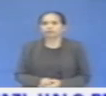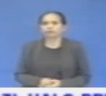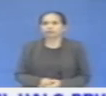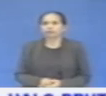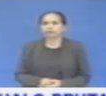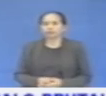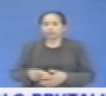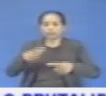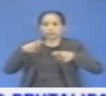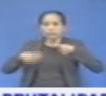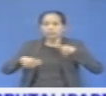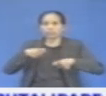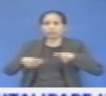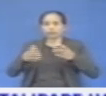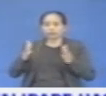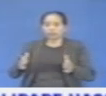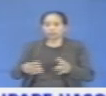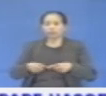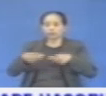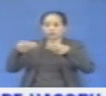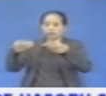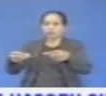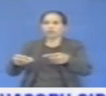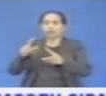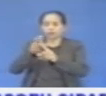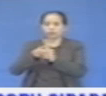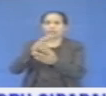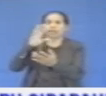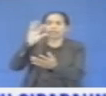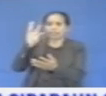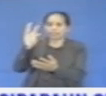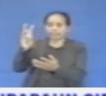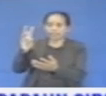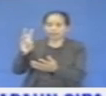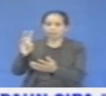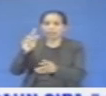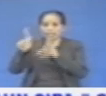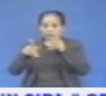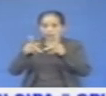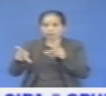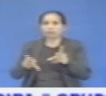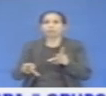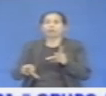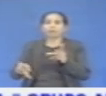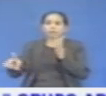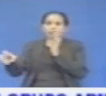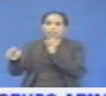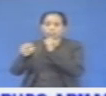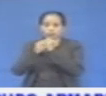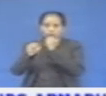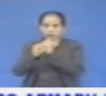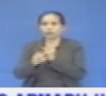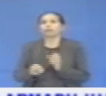Tribunal Distrital Dili hamono sentensa fulanen prisão non suspende ba fulanen barguido Gastão Souza. Tambane advogado